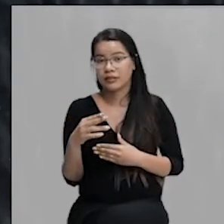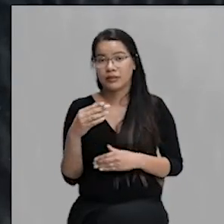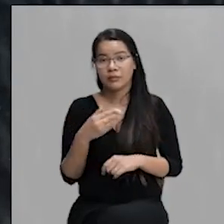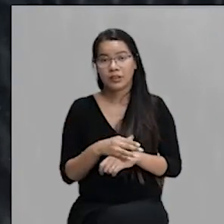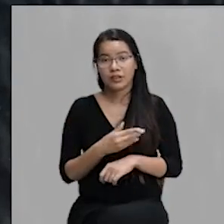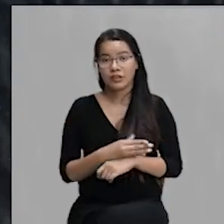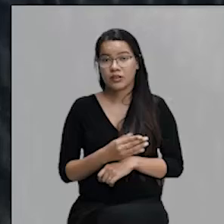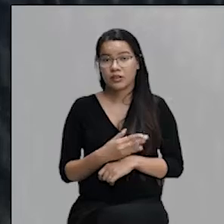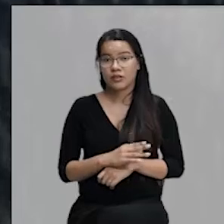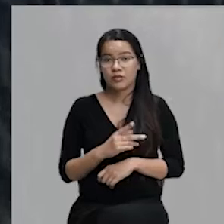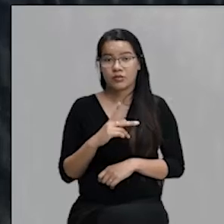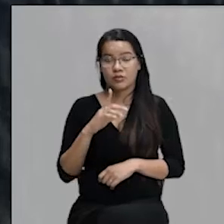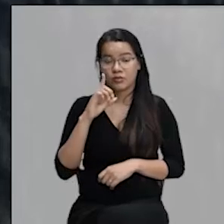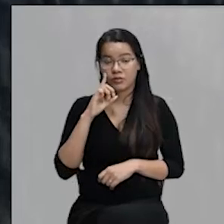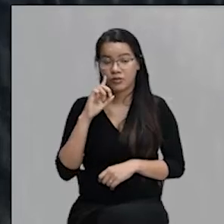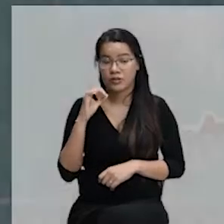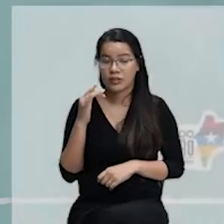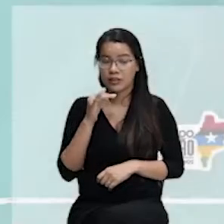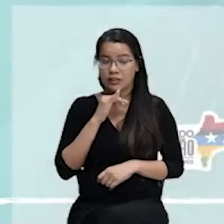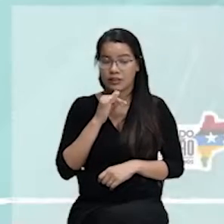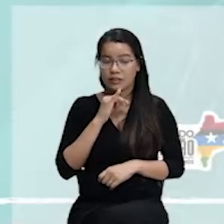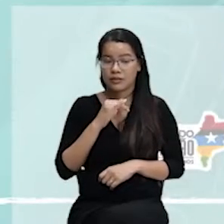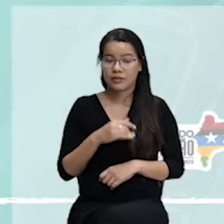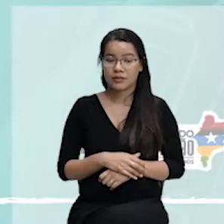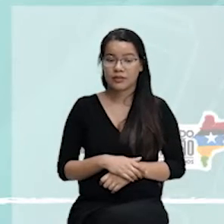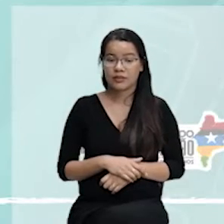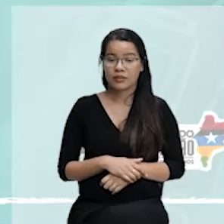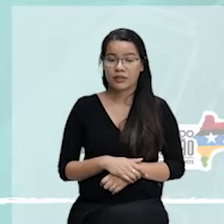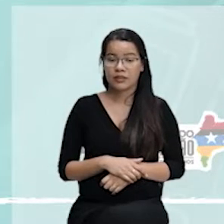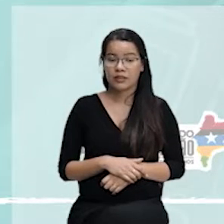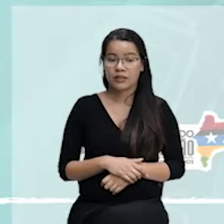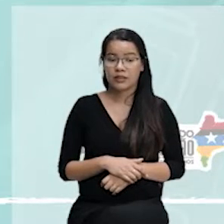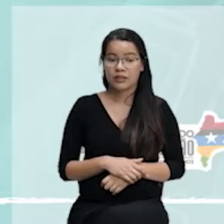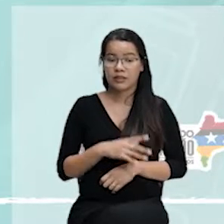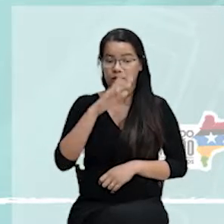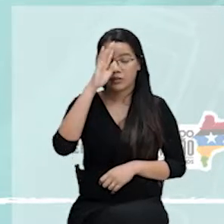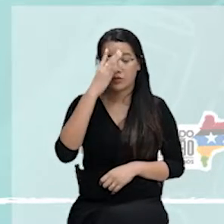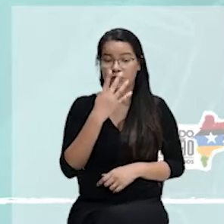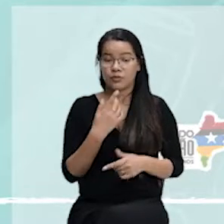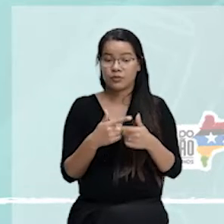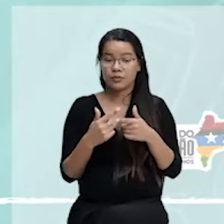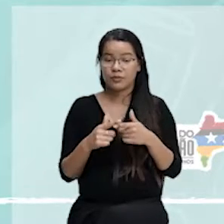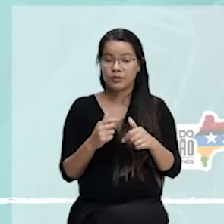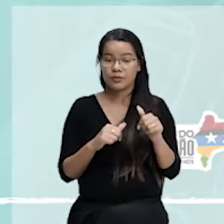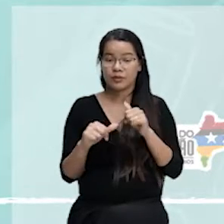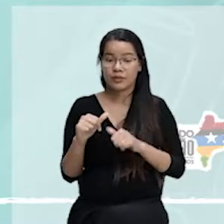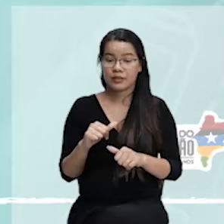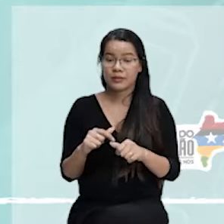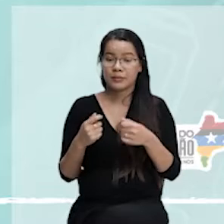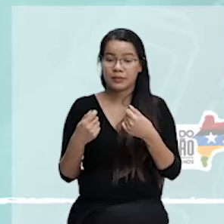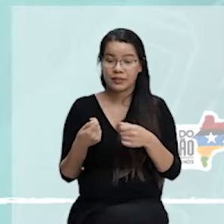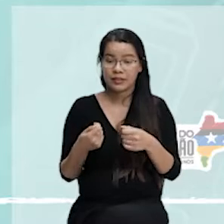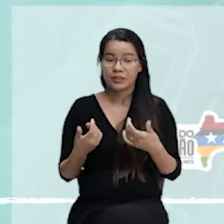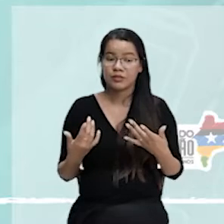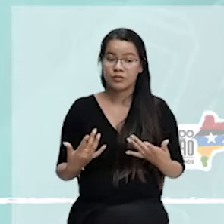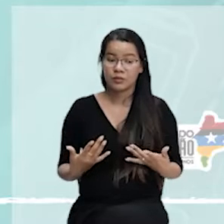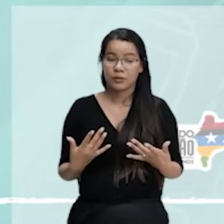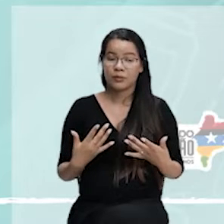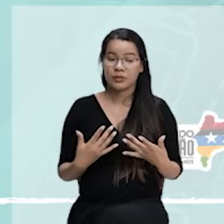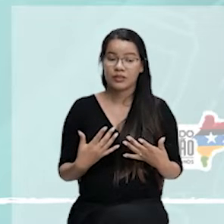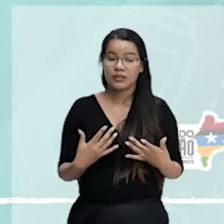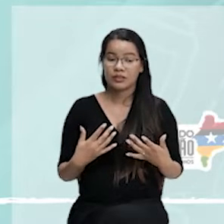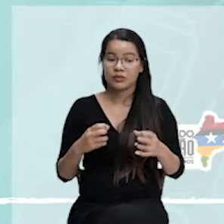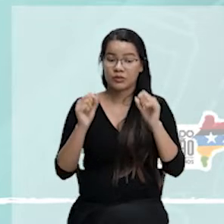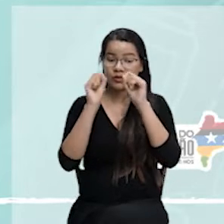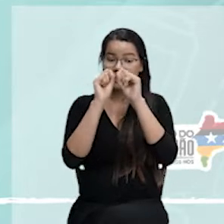seu dia a dia. Por exemplo, a solução do problema das mudanças requer uma modificação radical no sistema energético. Então, a